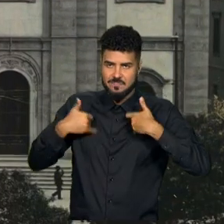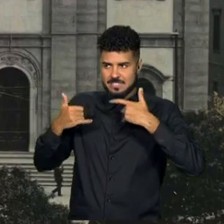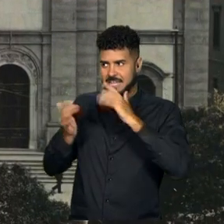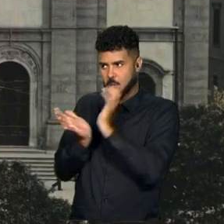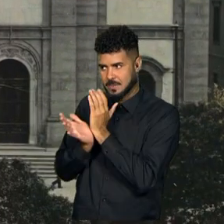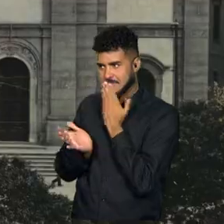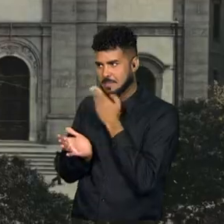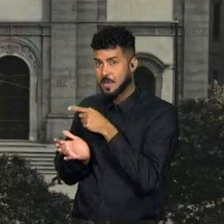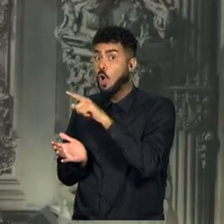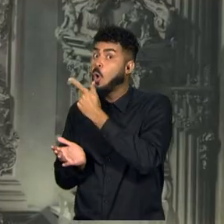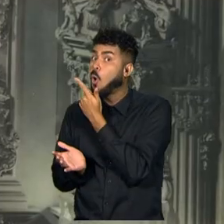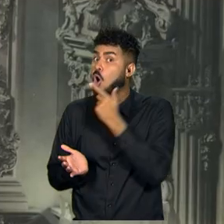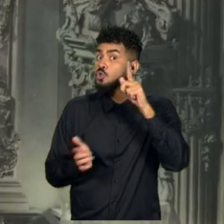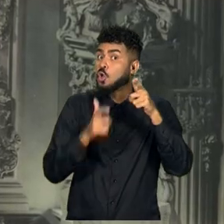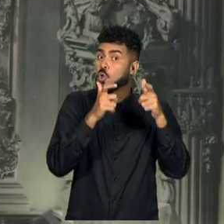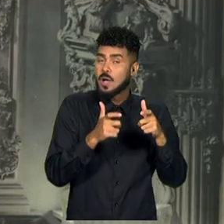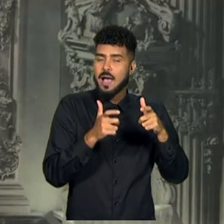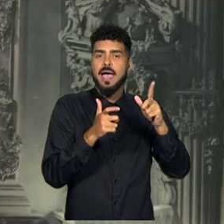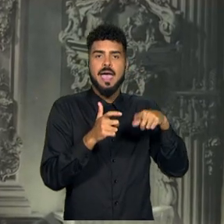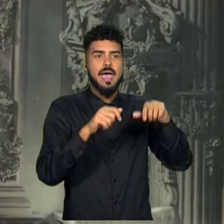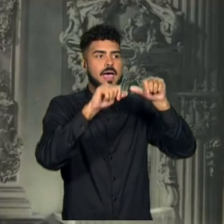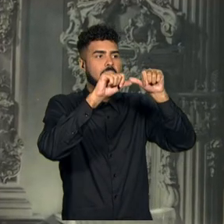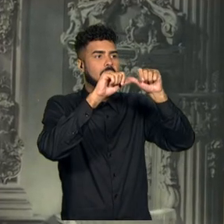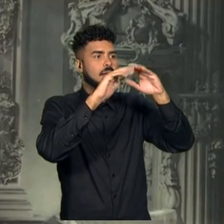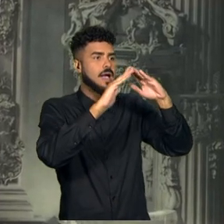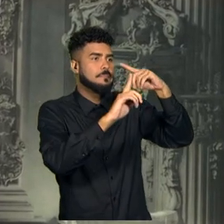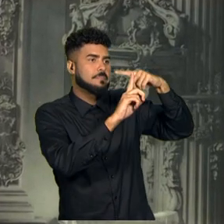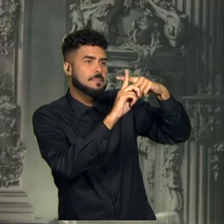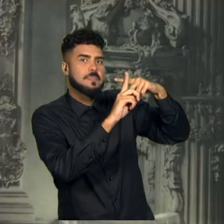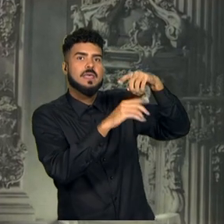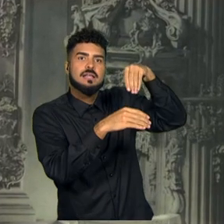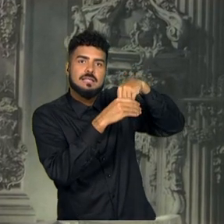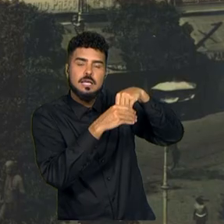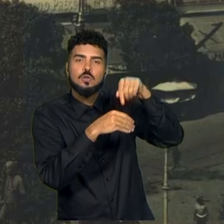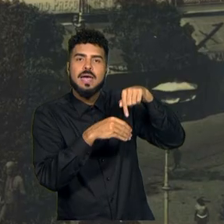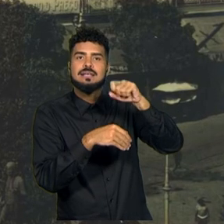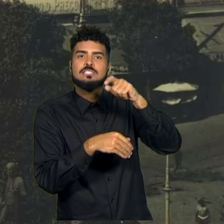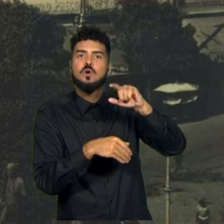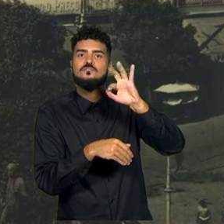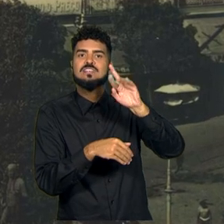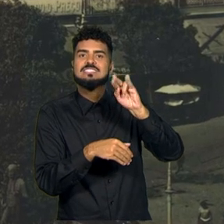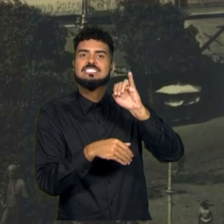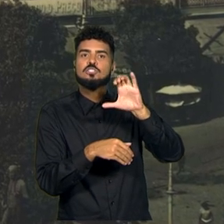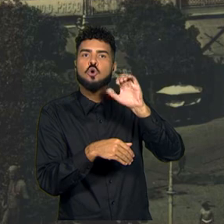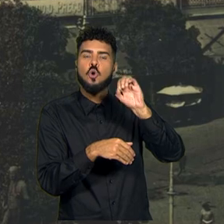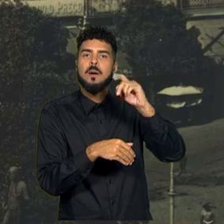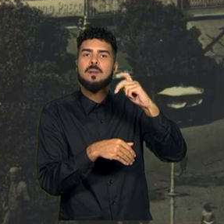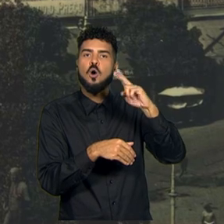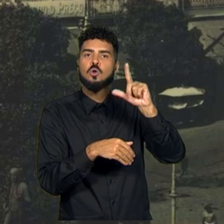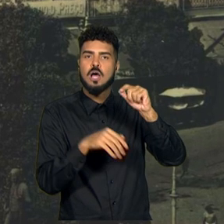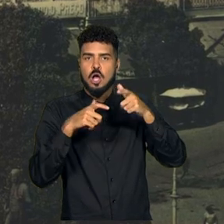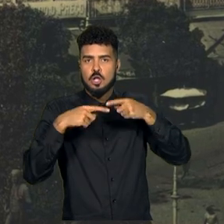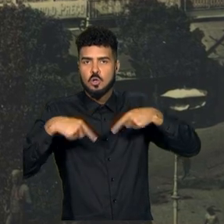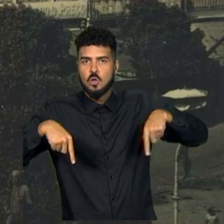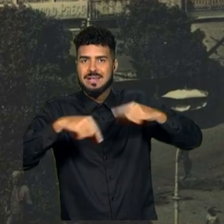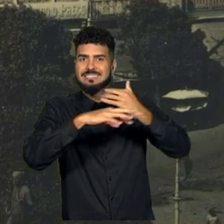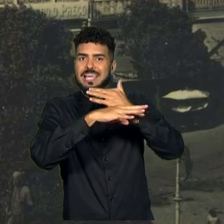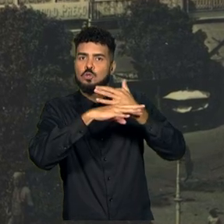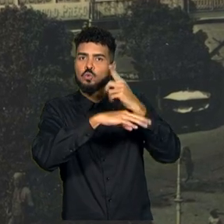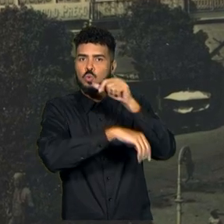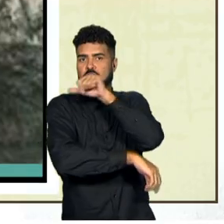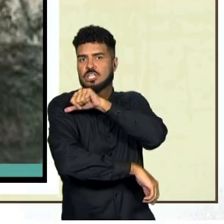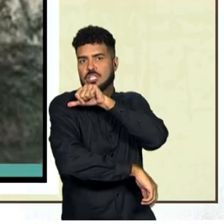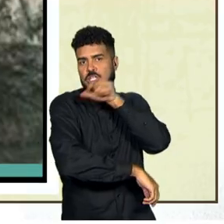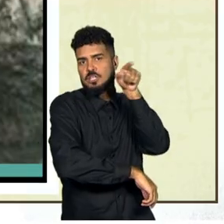na capela que existia dentro da Igreja São Francisco de Paula, no Largo de São Francisco, no centro do Rio de